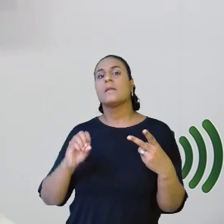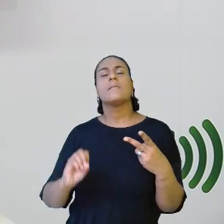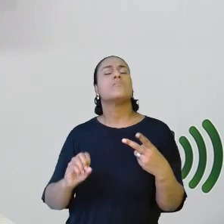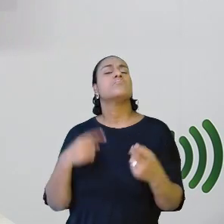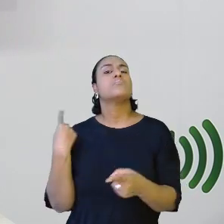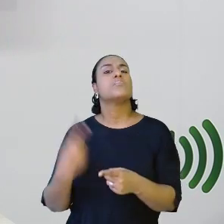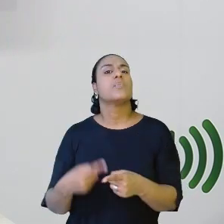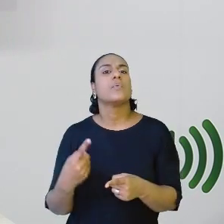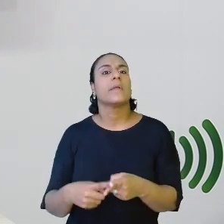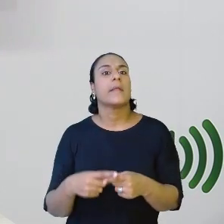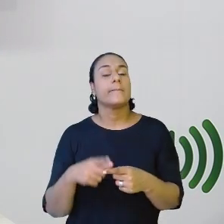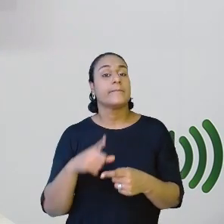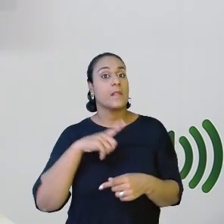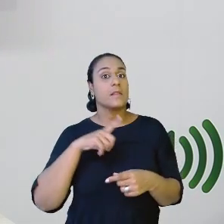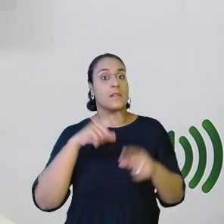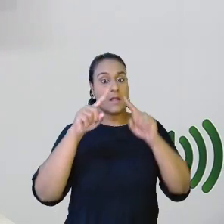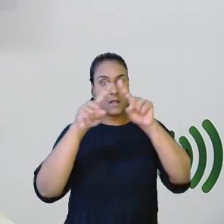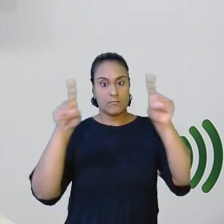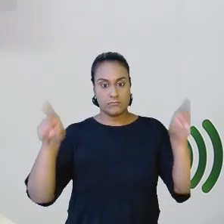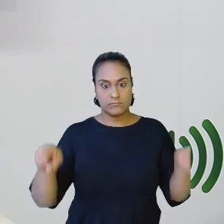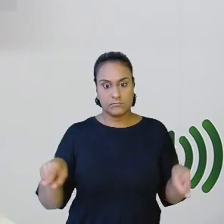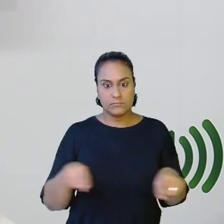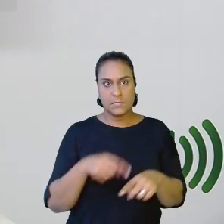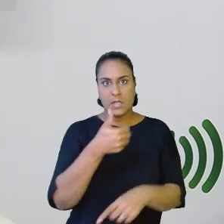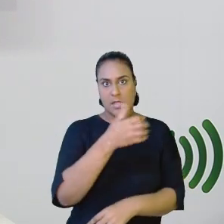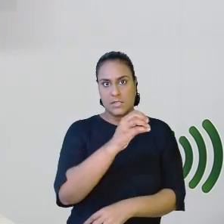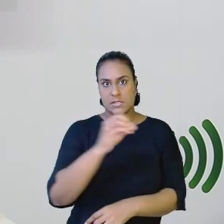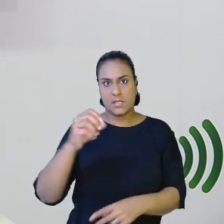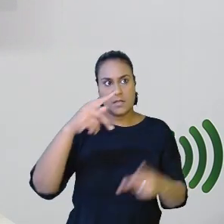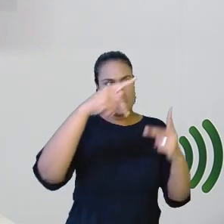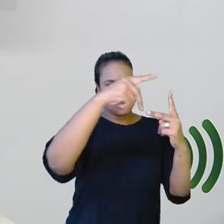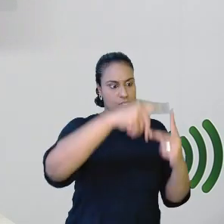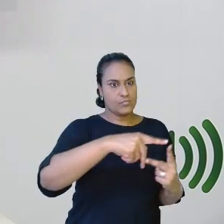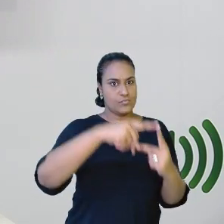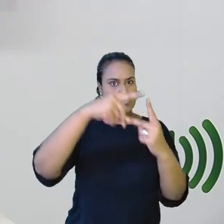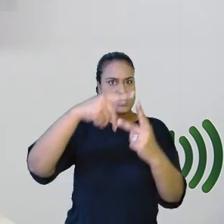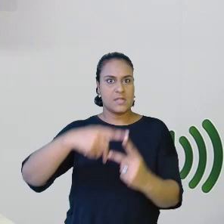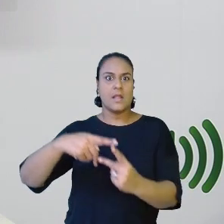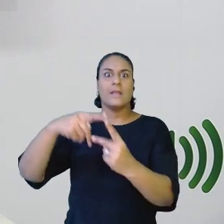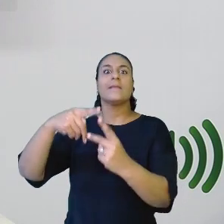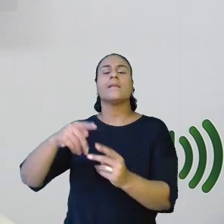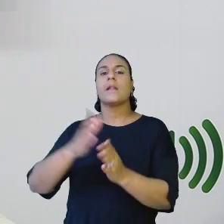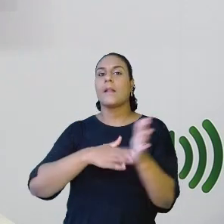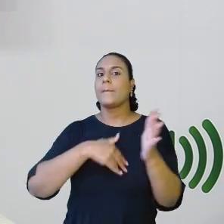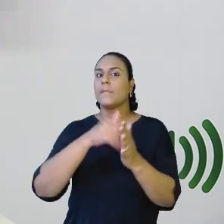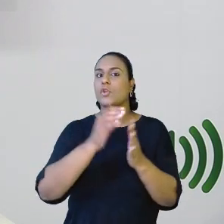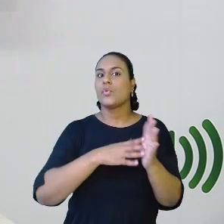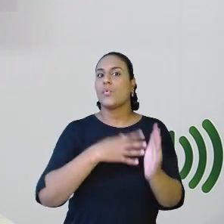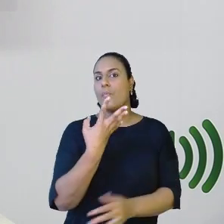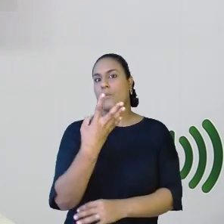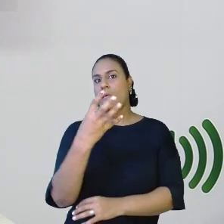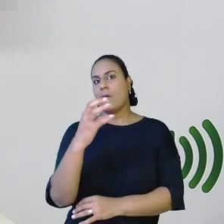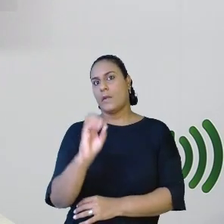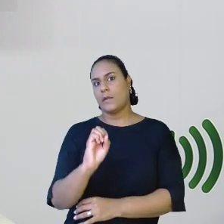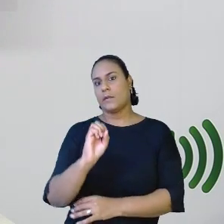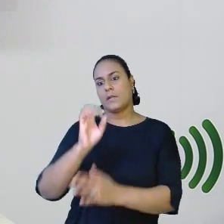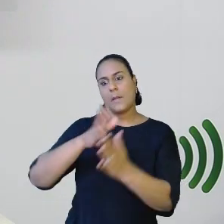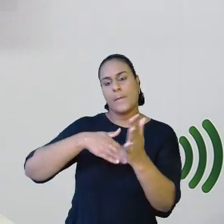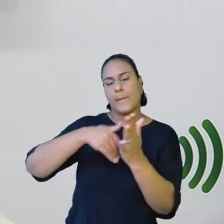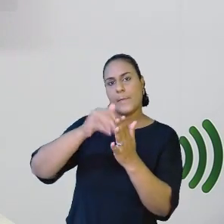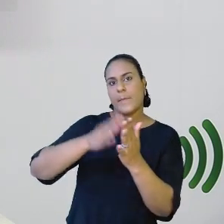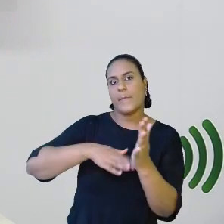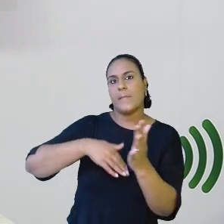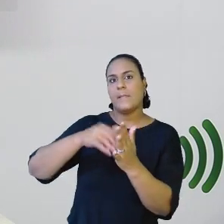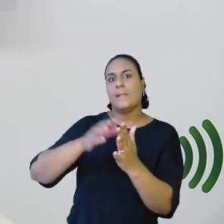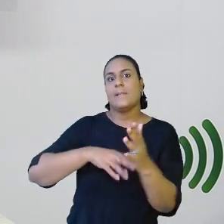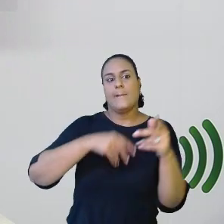ela pegou 40 partes das de que ele dividiu em 100. O inteiro estava dividido em 100 e ela